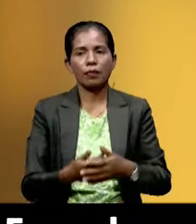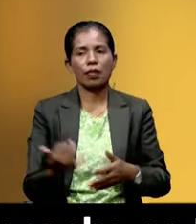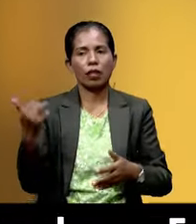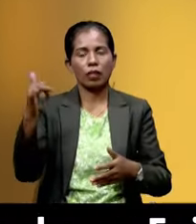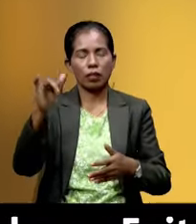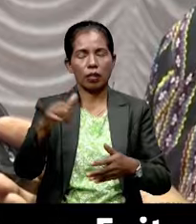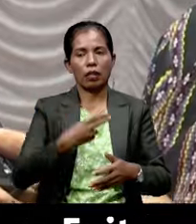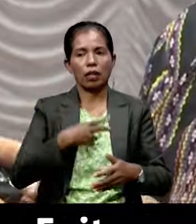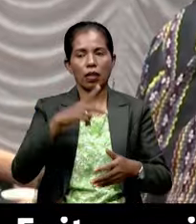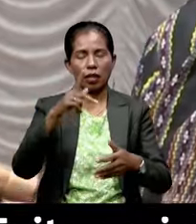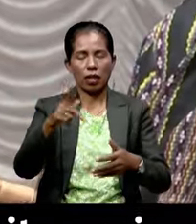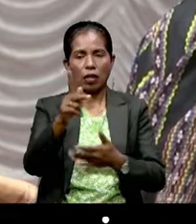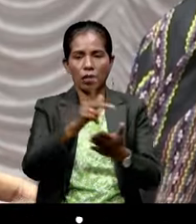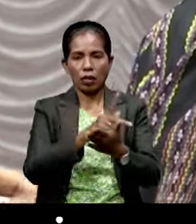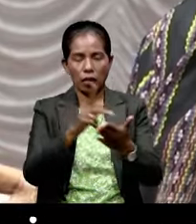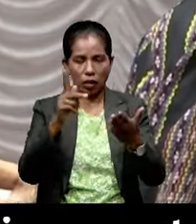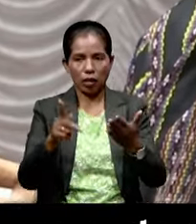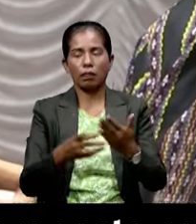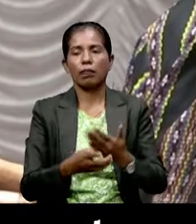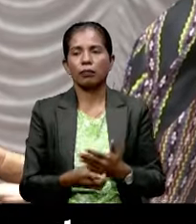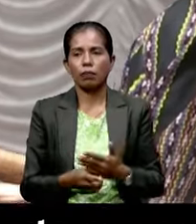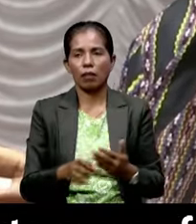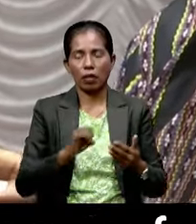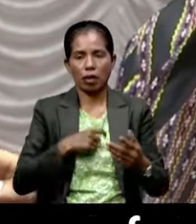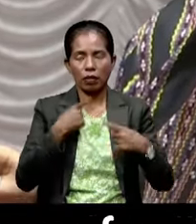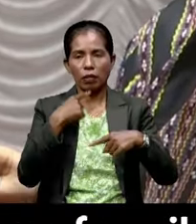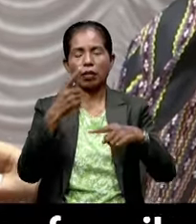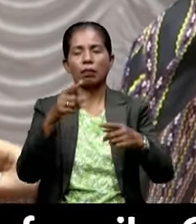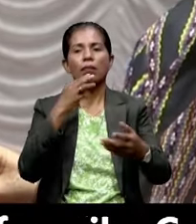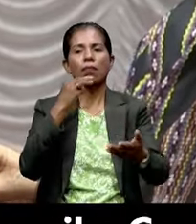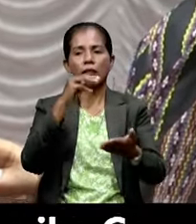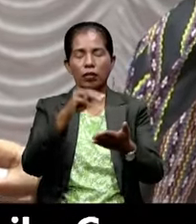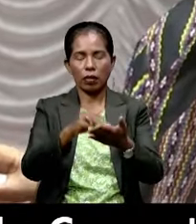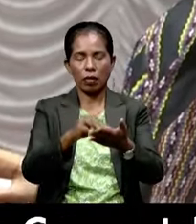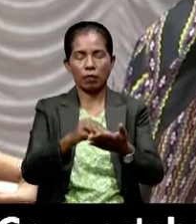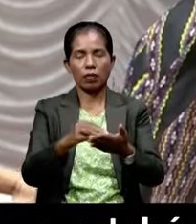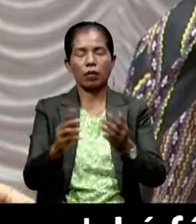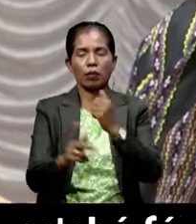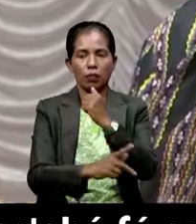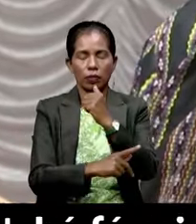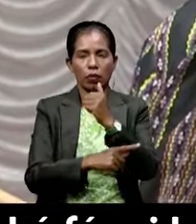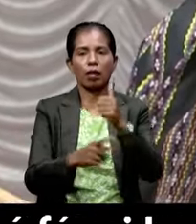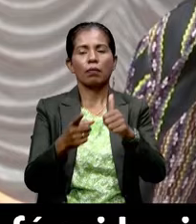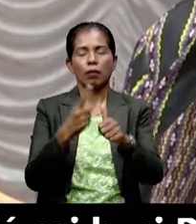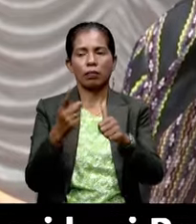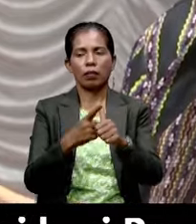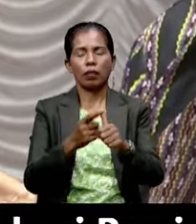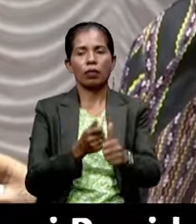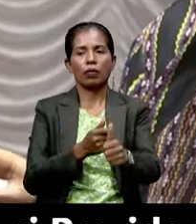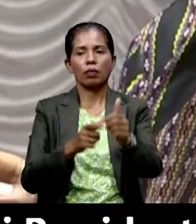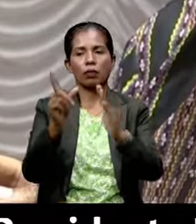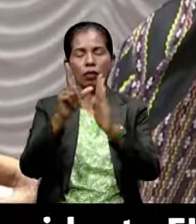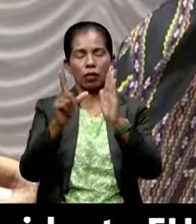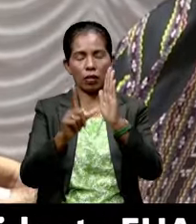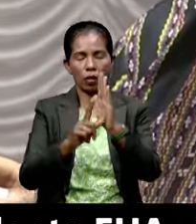acto ne criminoso agora com a mensagem da Portugal. Primeiro, tuir lei